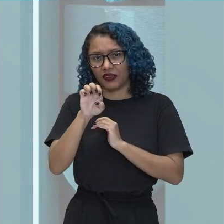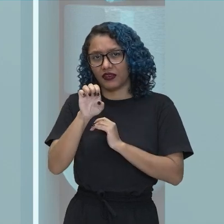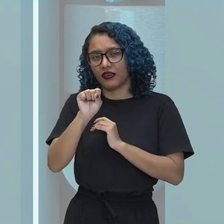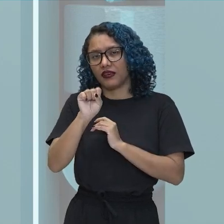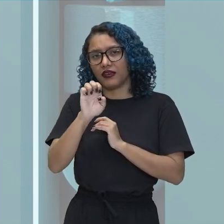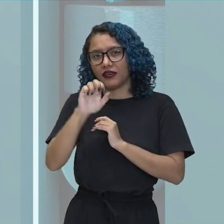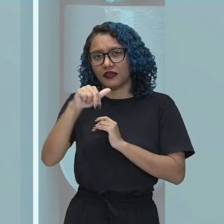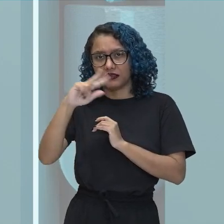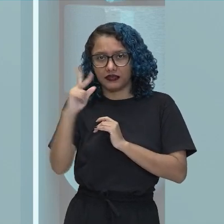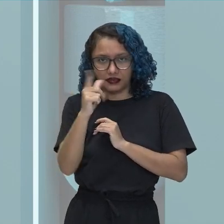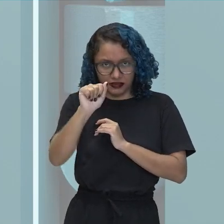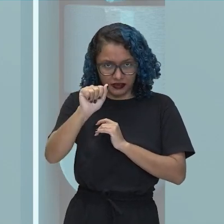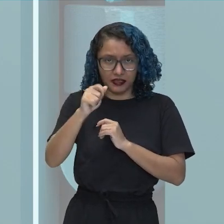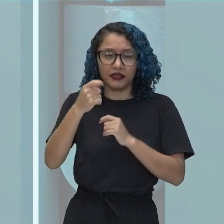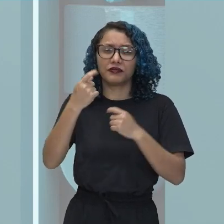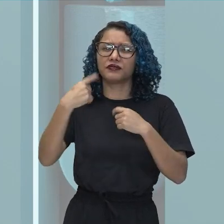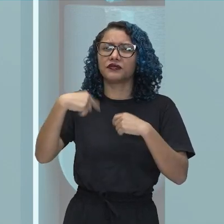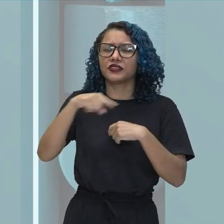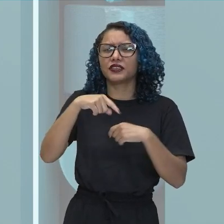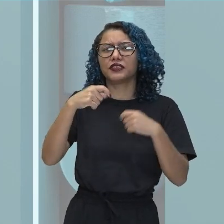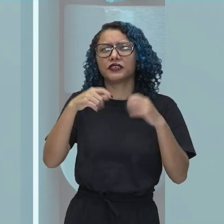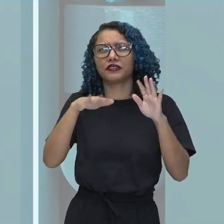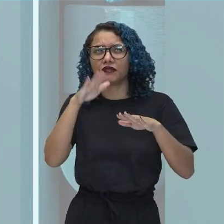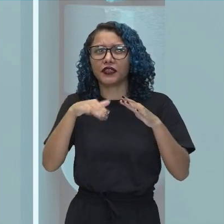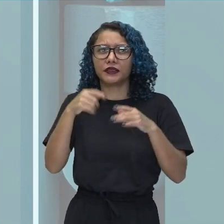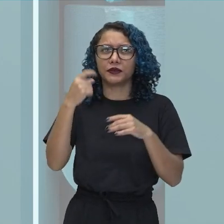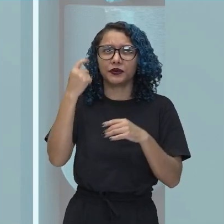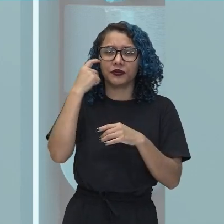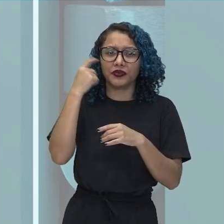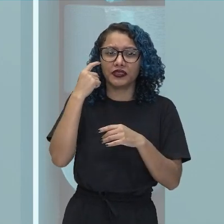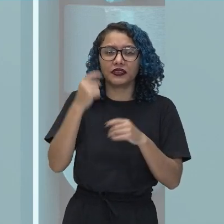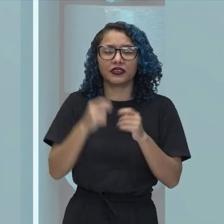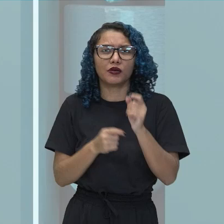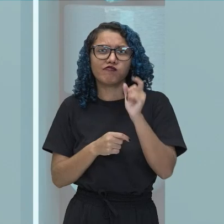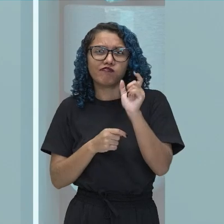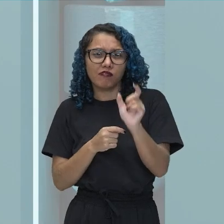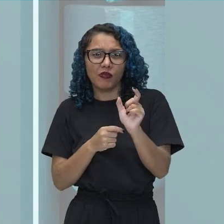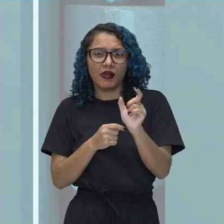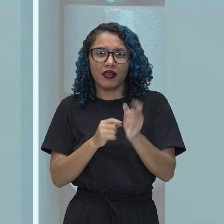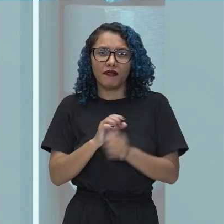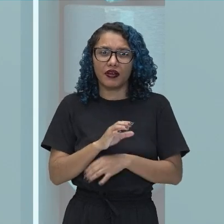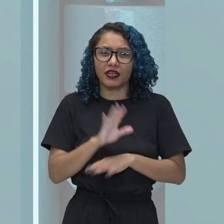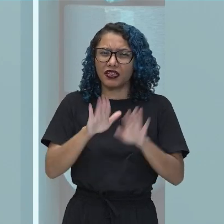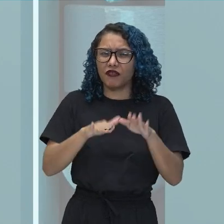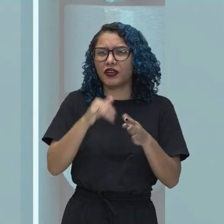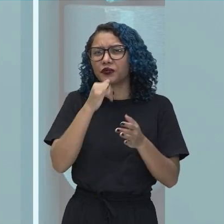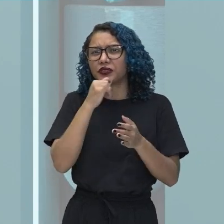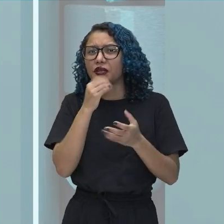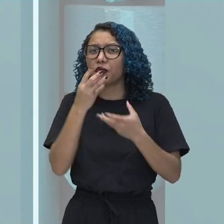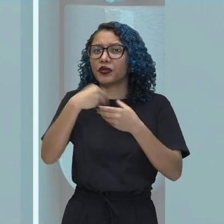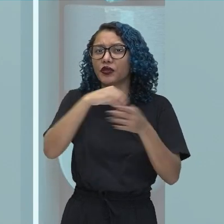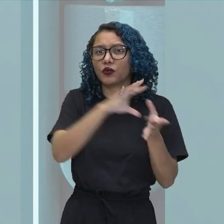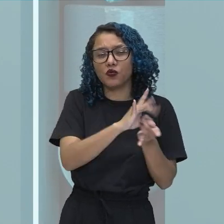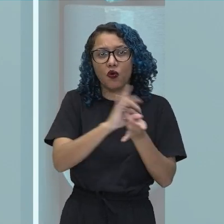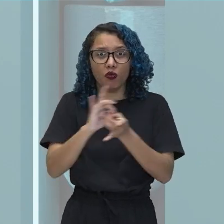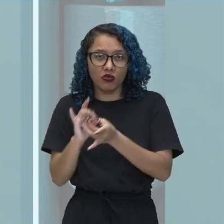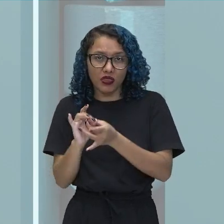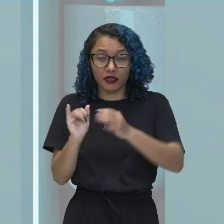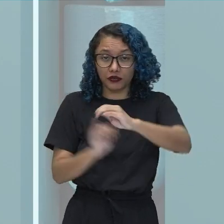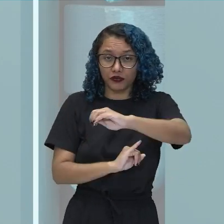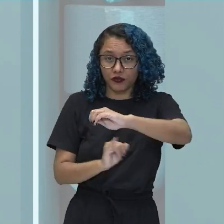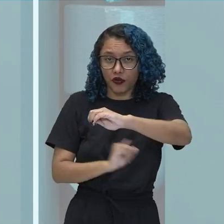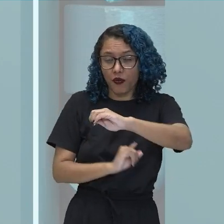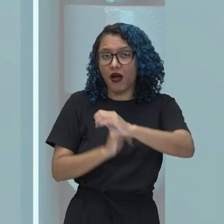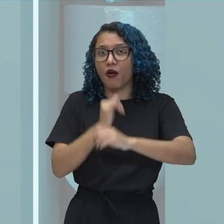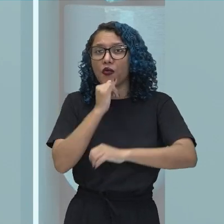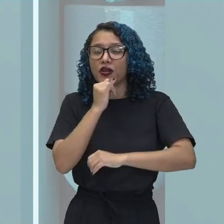num termo que vocês já devem ter ouvido numa questão mais informal, vocês já devem ter ouvido